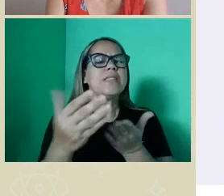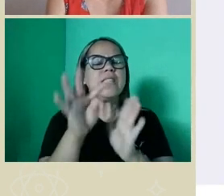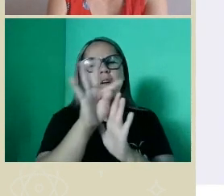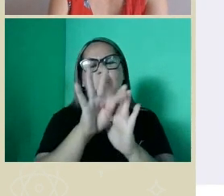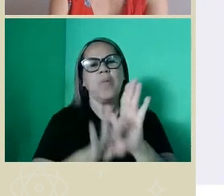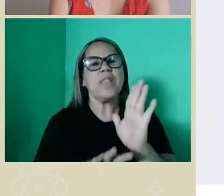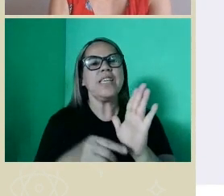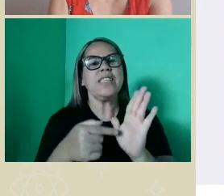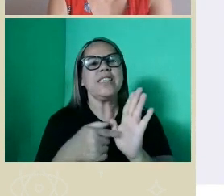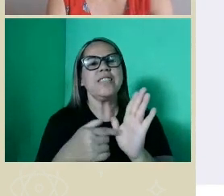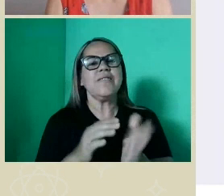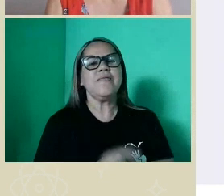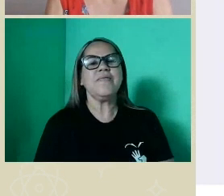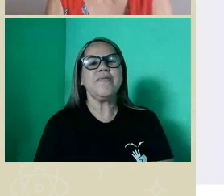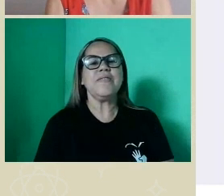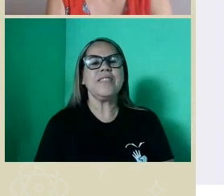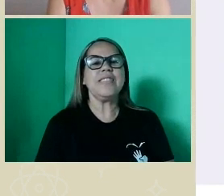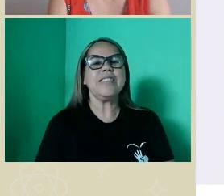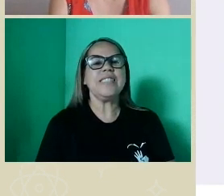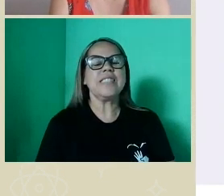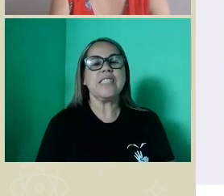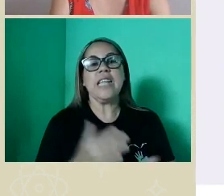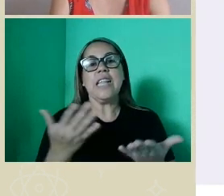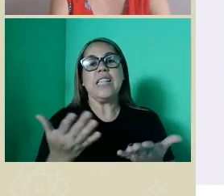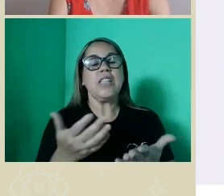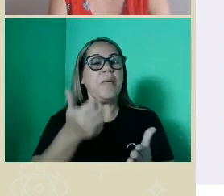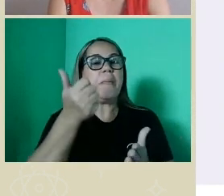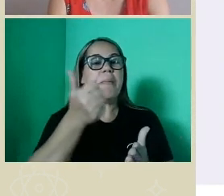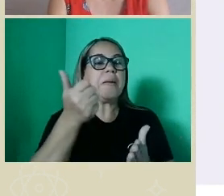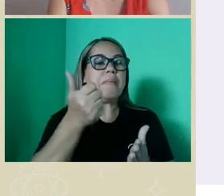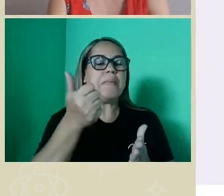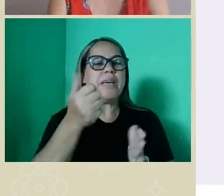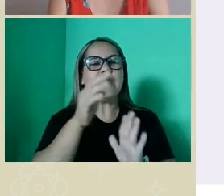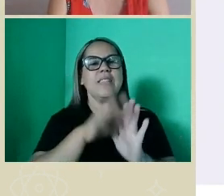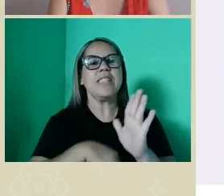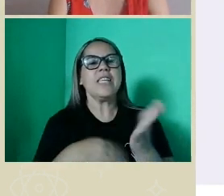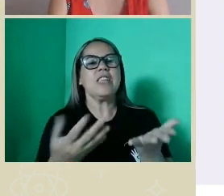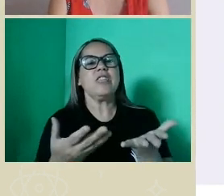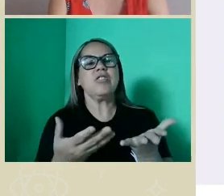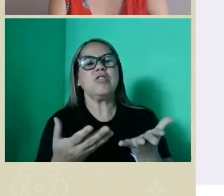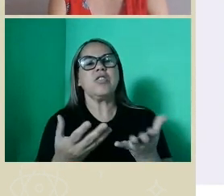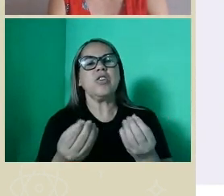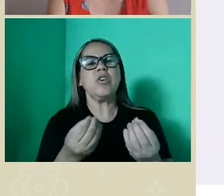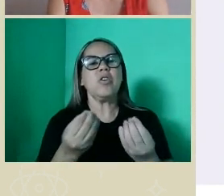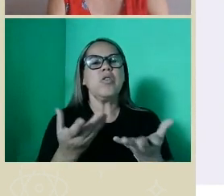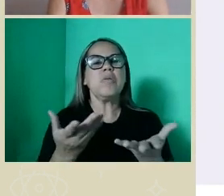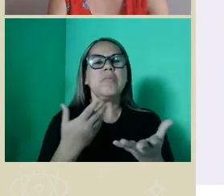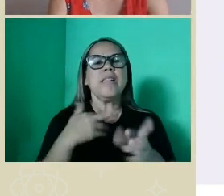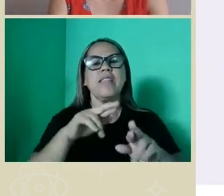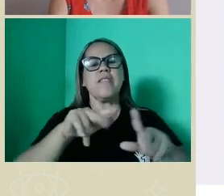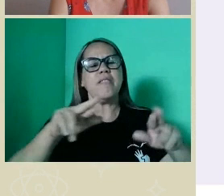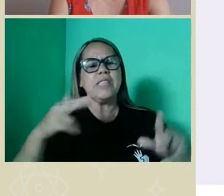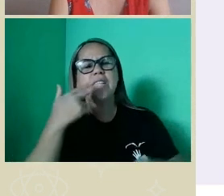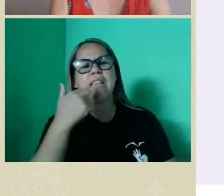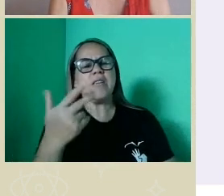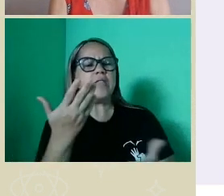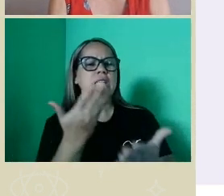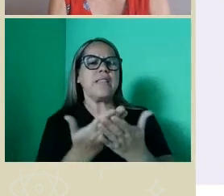pode passar então o primeiro texto é como gestionar a diversidade linguística na aula